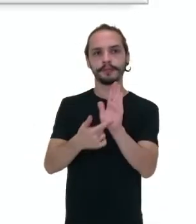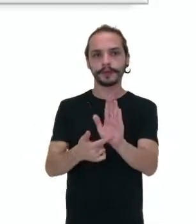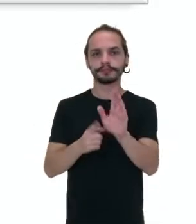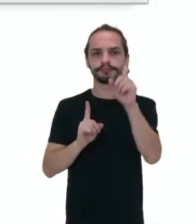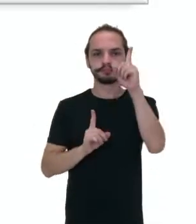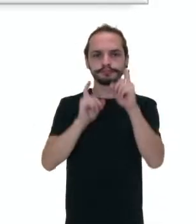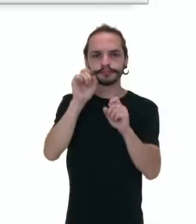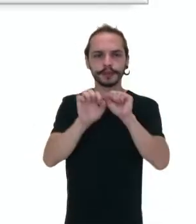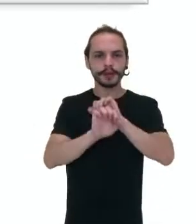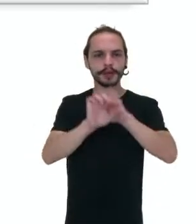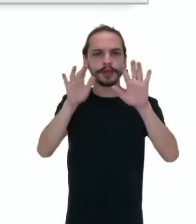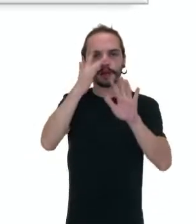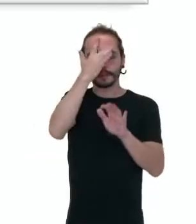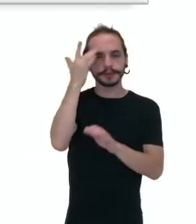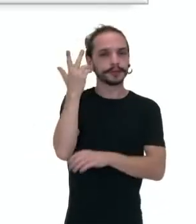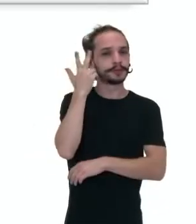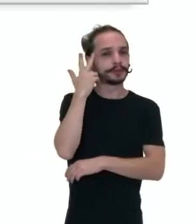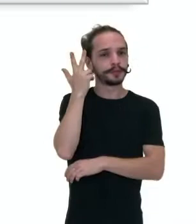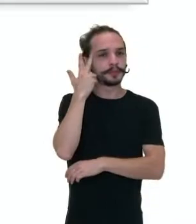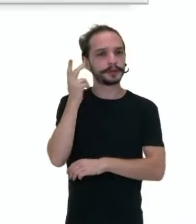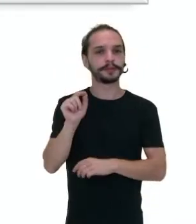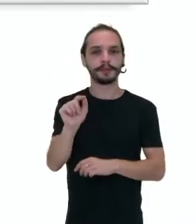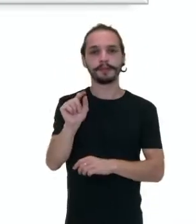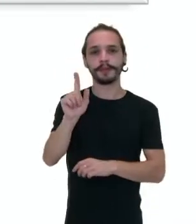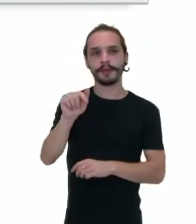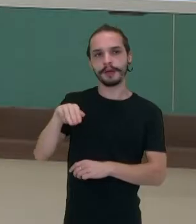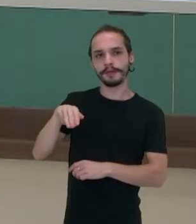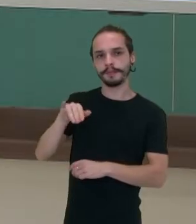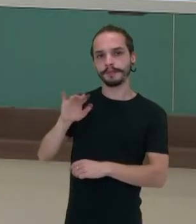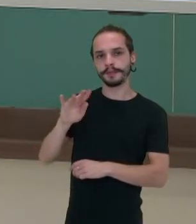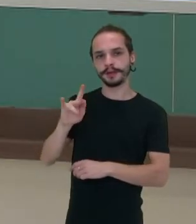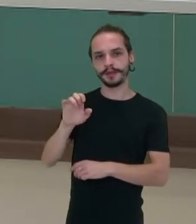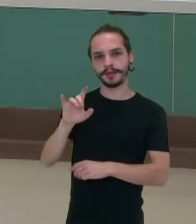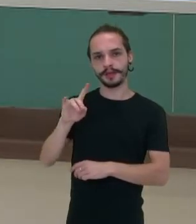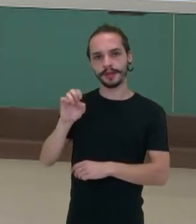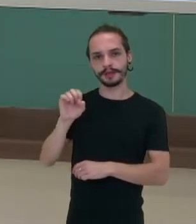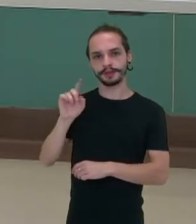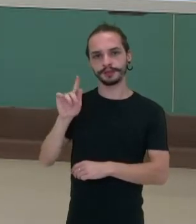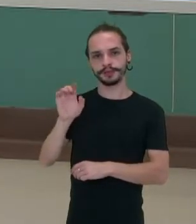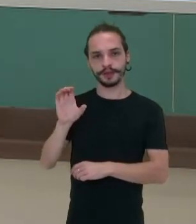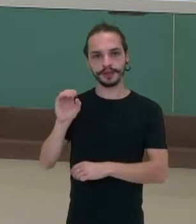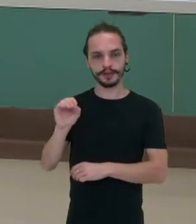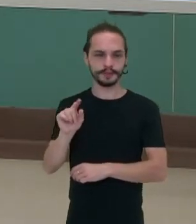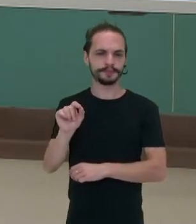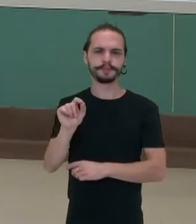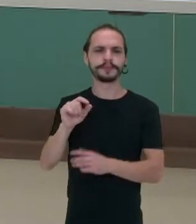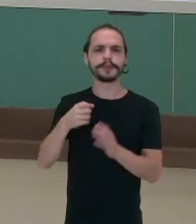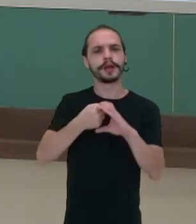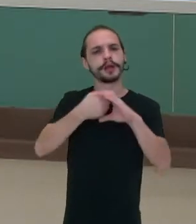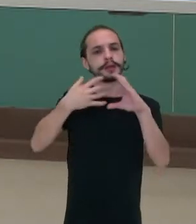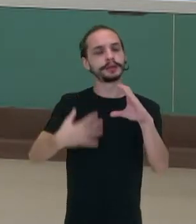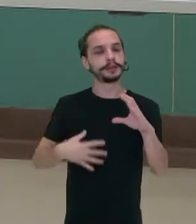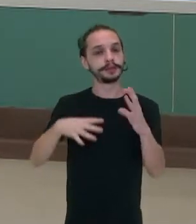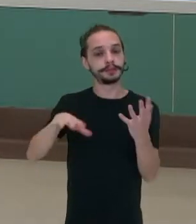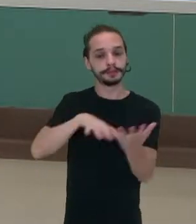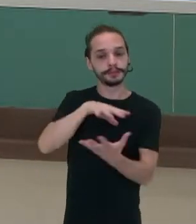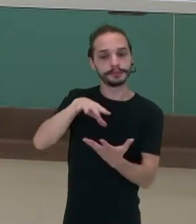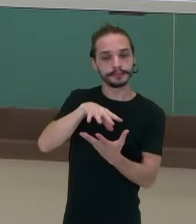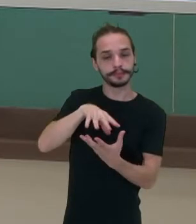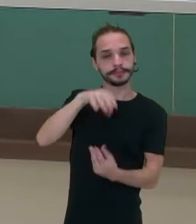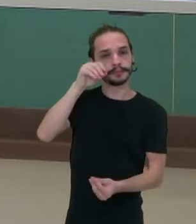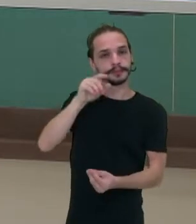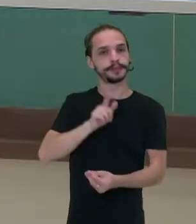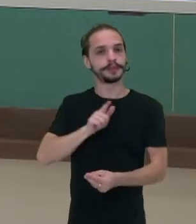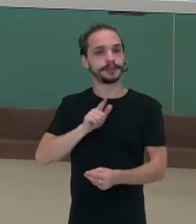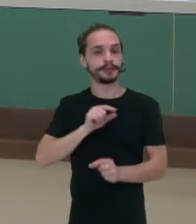comum e os milagres eventos cotidianos. Nós estamos falando de Michelangelo Merezi. O que que ele fazia? Quais as características do Barroco? Nós temos o claro-escuro, a